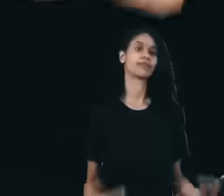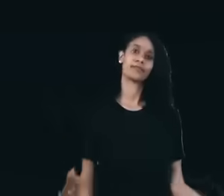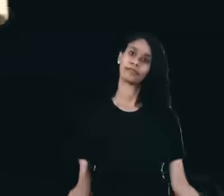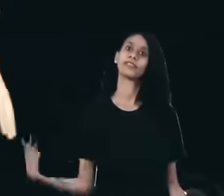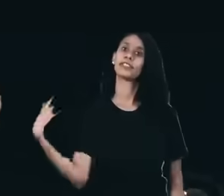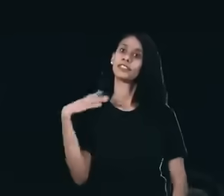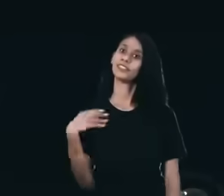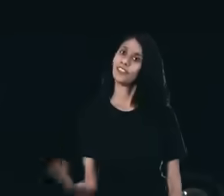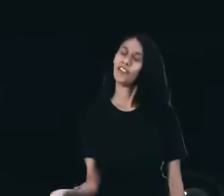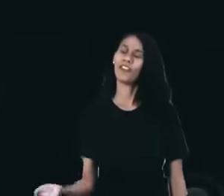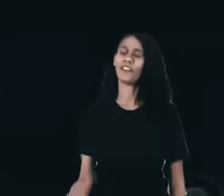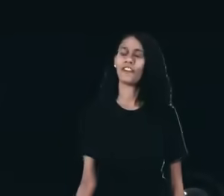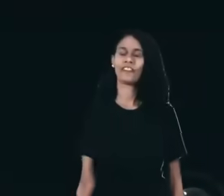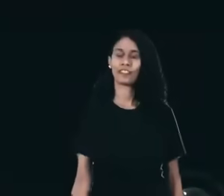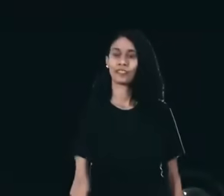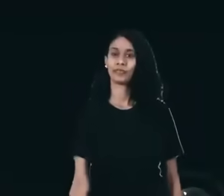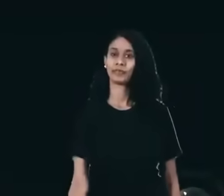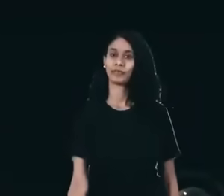Rápido.